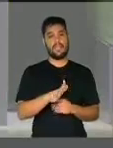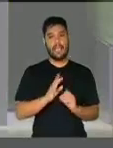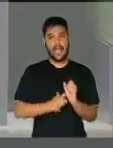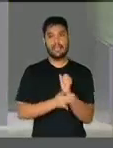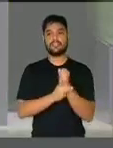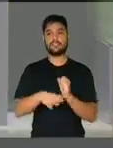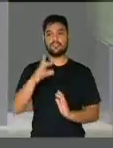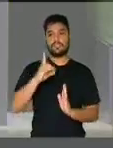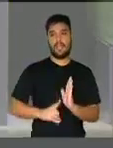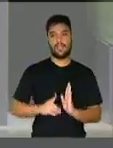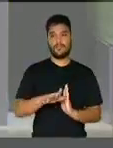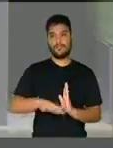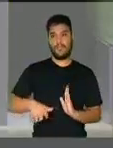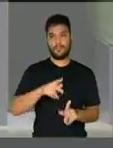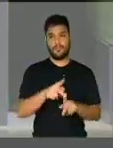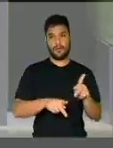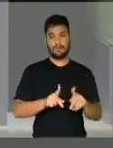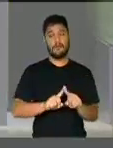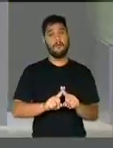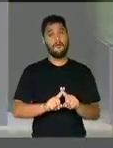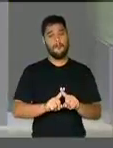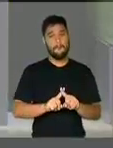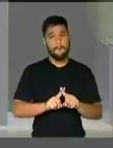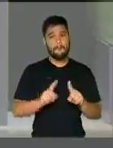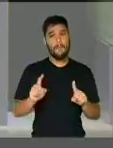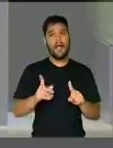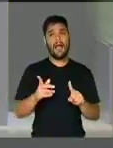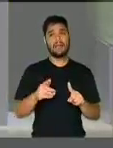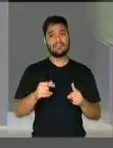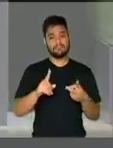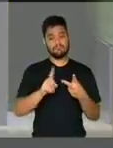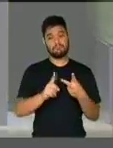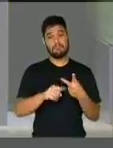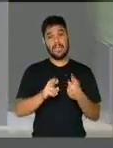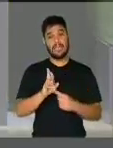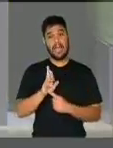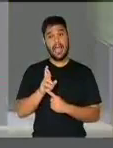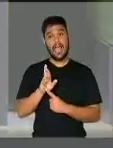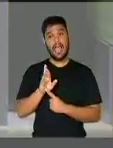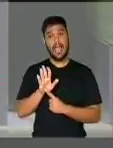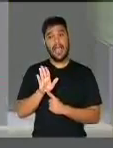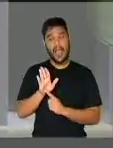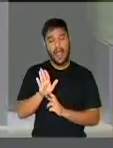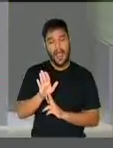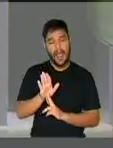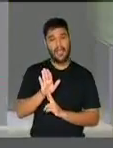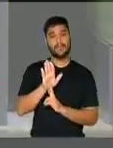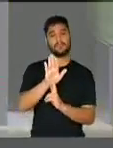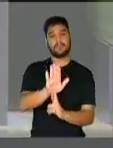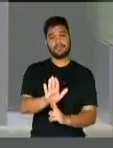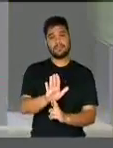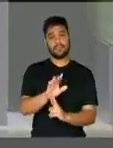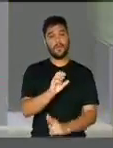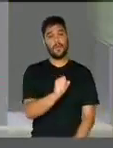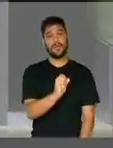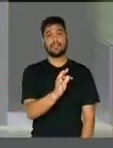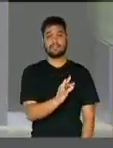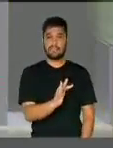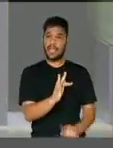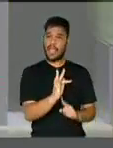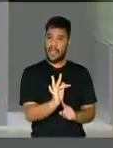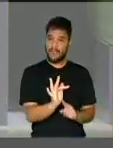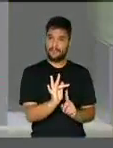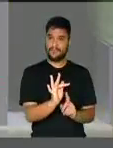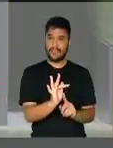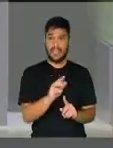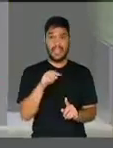diz o seguinte, que do ponto de vista representativo, o Supremo Tribunal Federal,